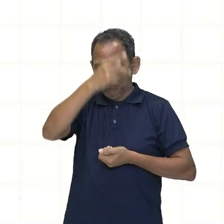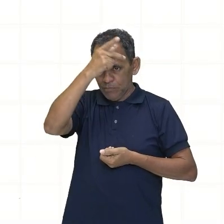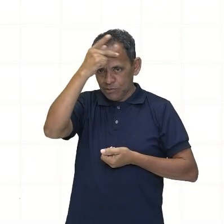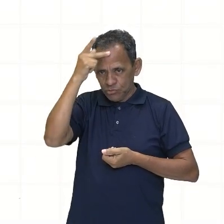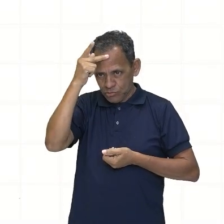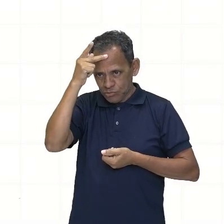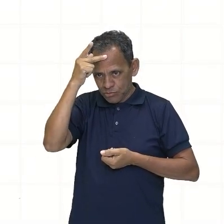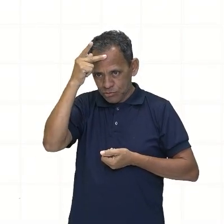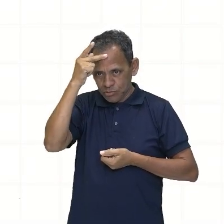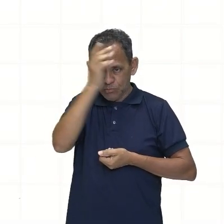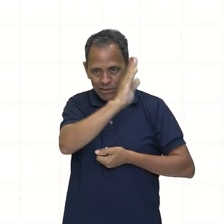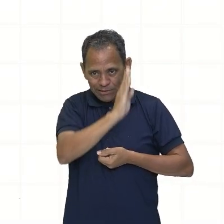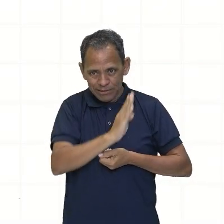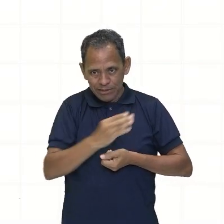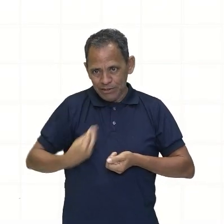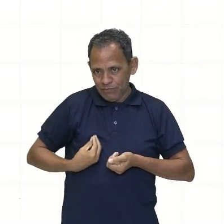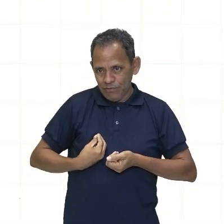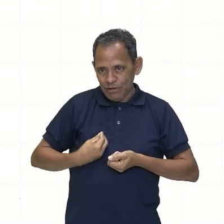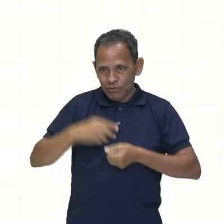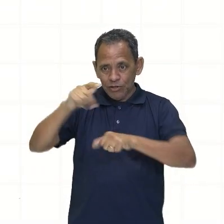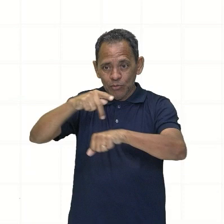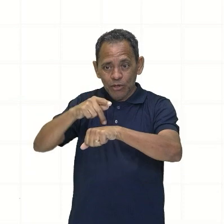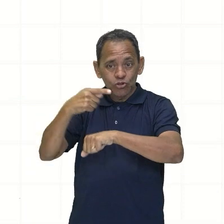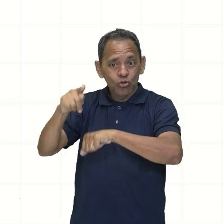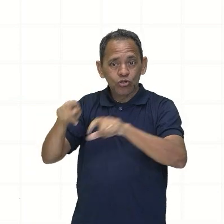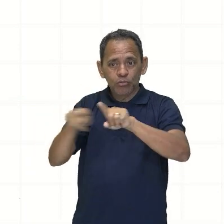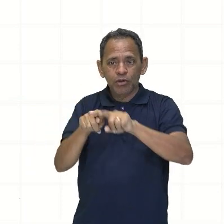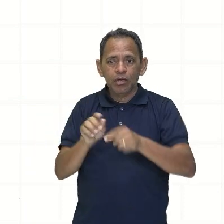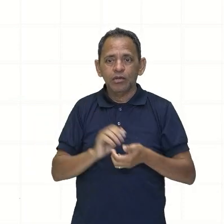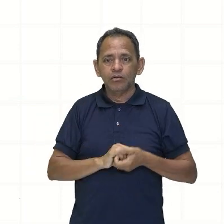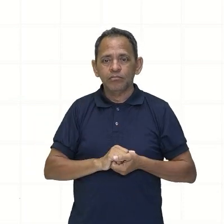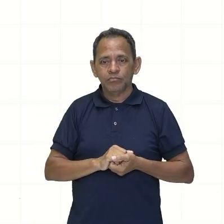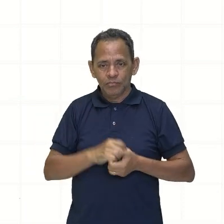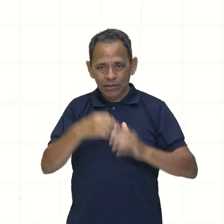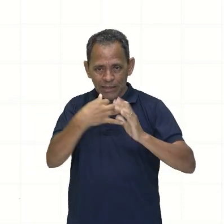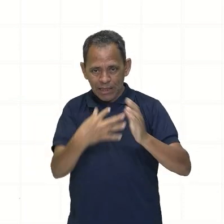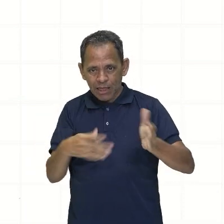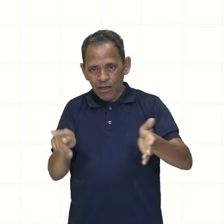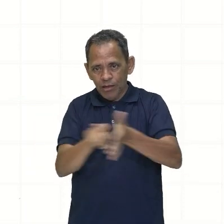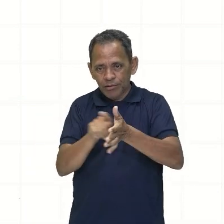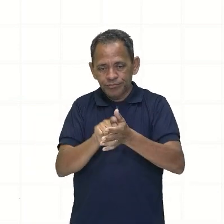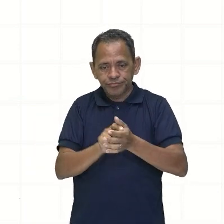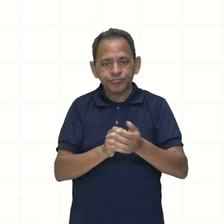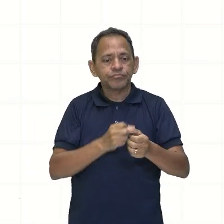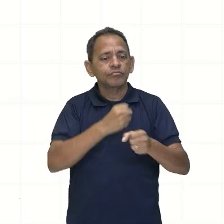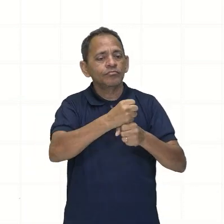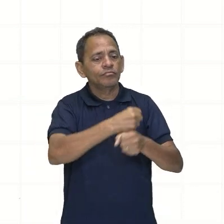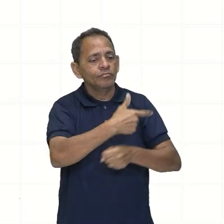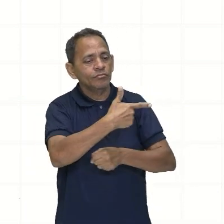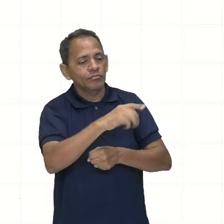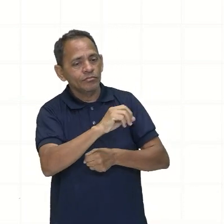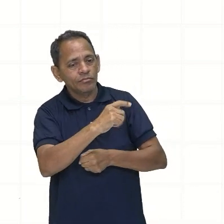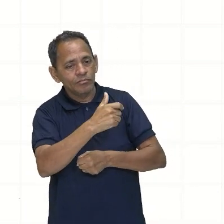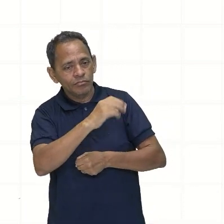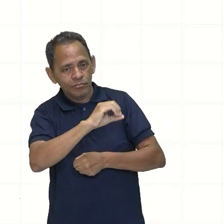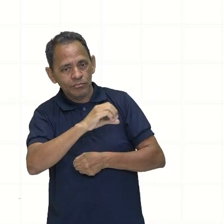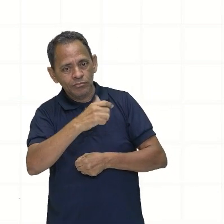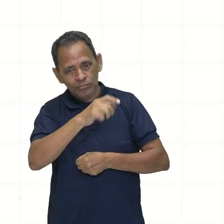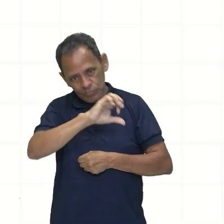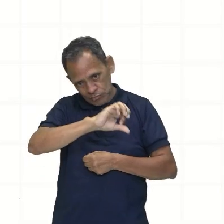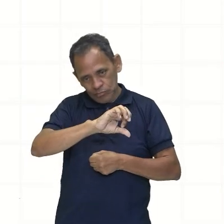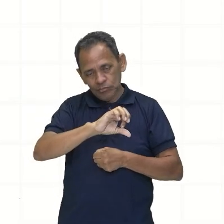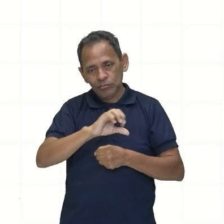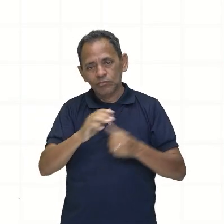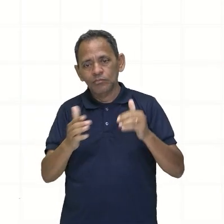aí nós temos, né, essa estimativa ao longo dos anos de 2009, 2010, 2012, até o